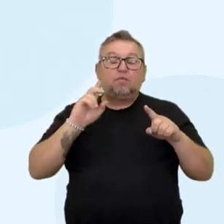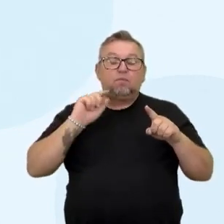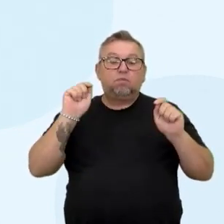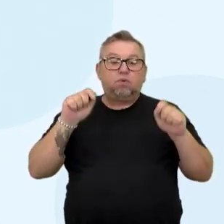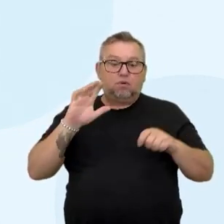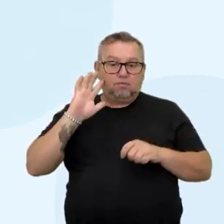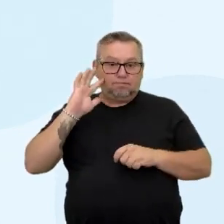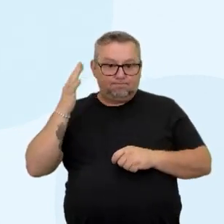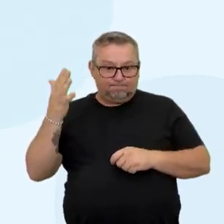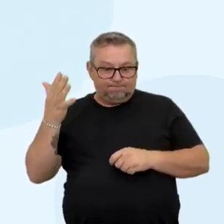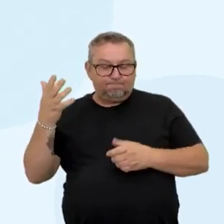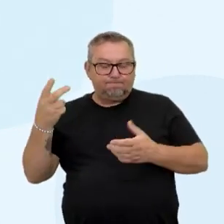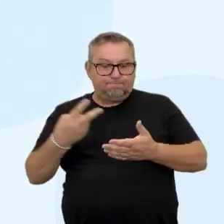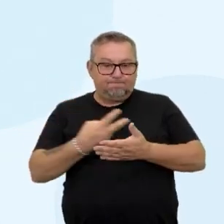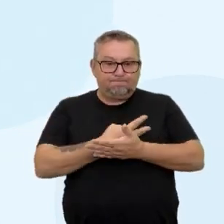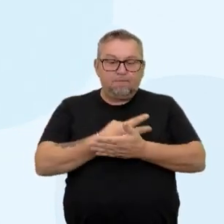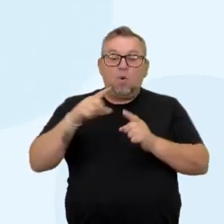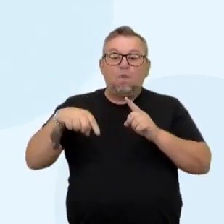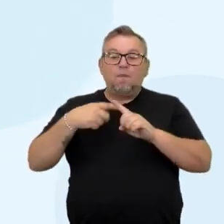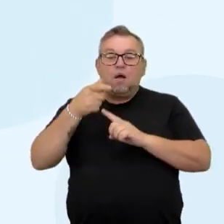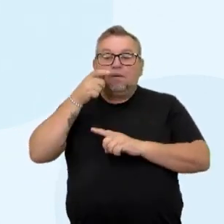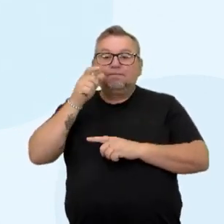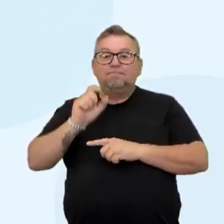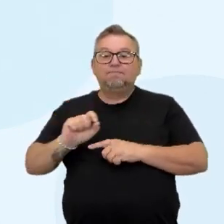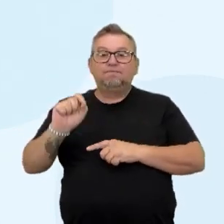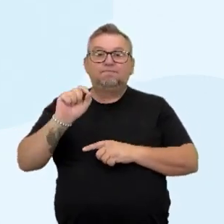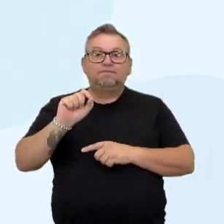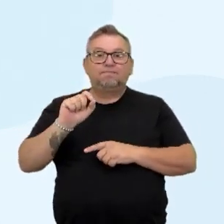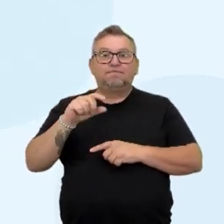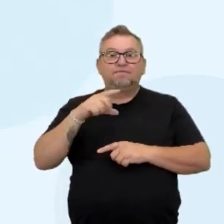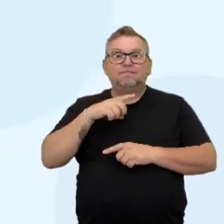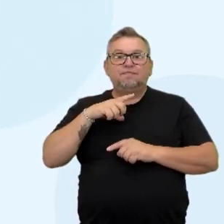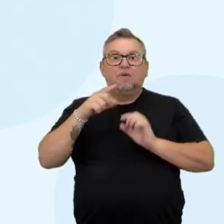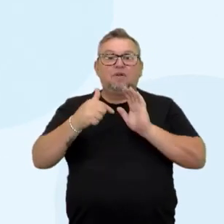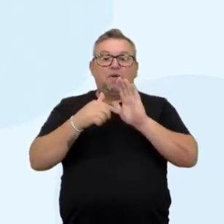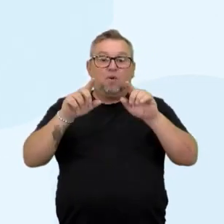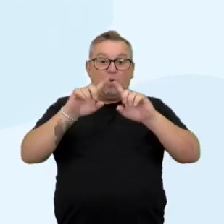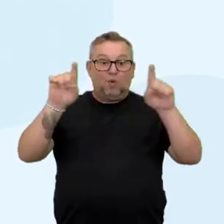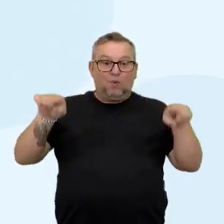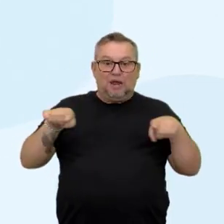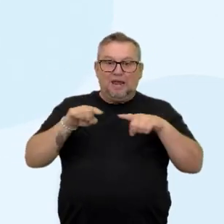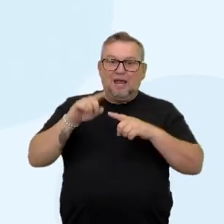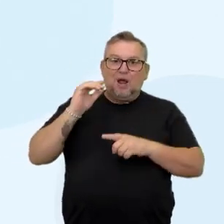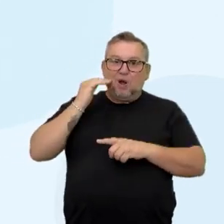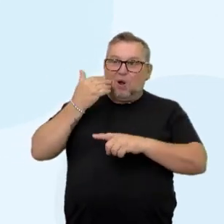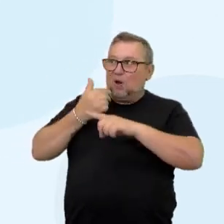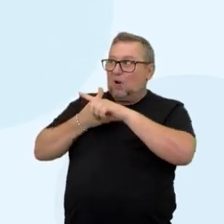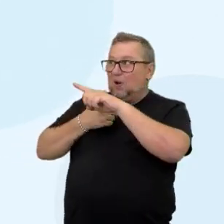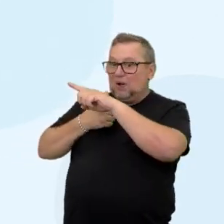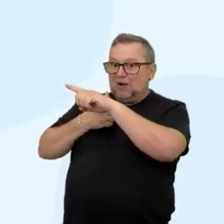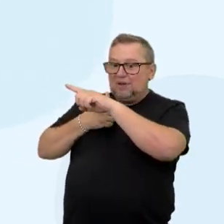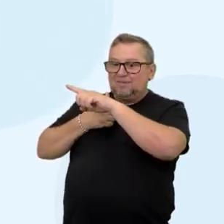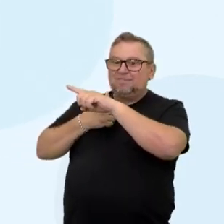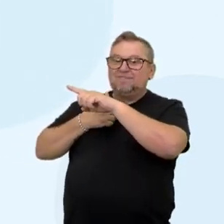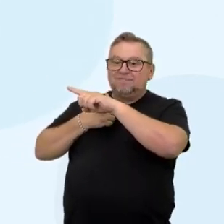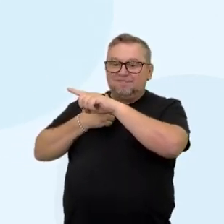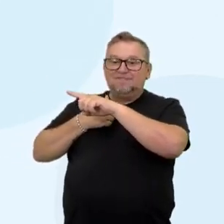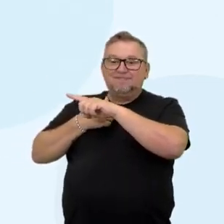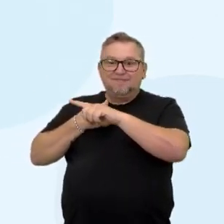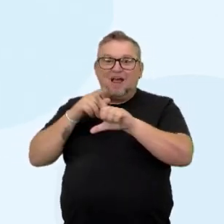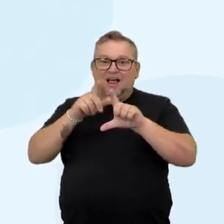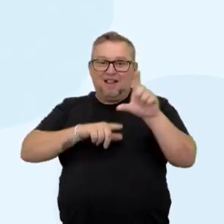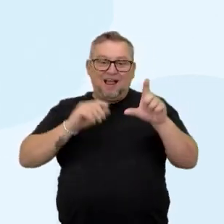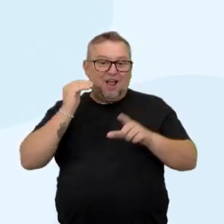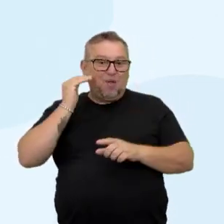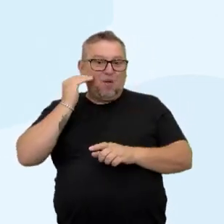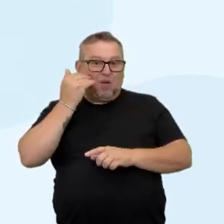que podem acontecer. E o que é mais interessante, ó, tá aparecendo em um quadrinho cor-de-rosa com letras com rosa choque aí, ó, tá